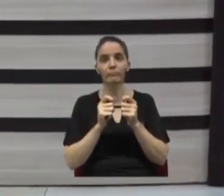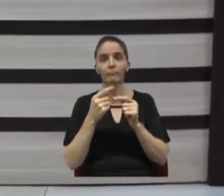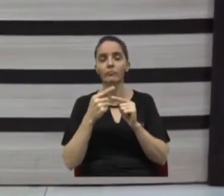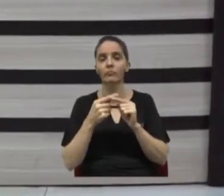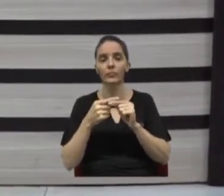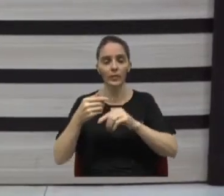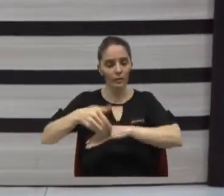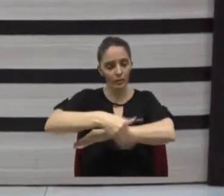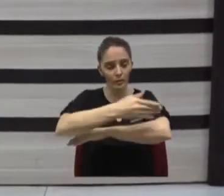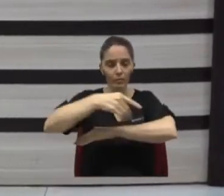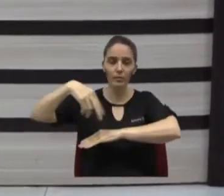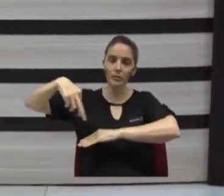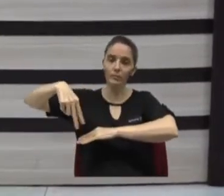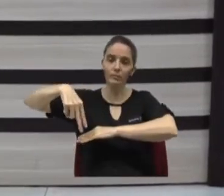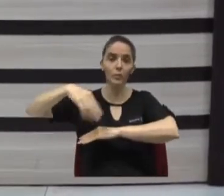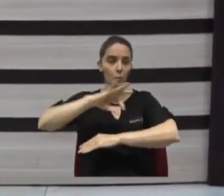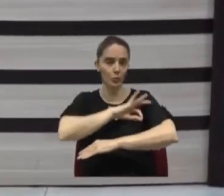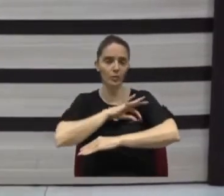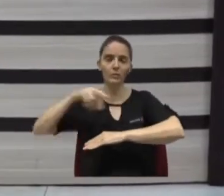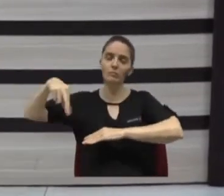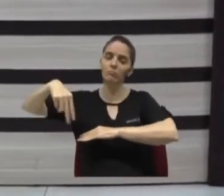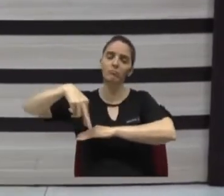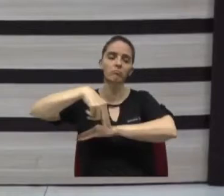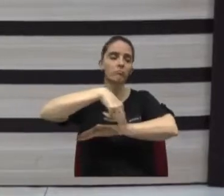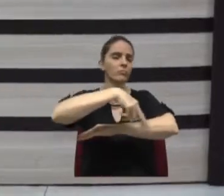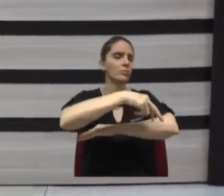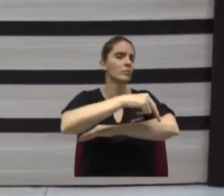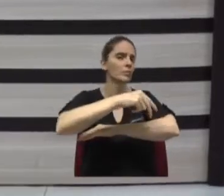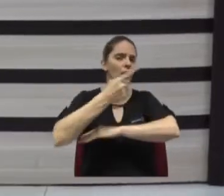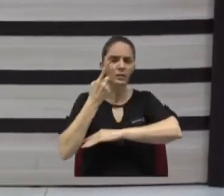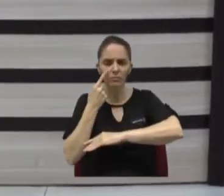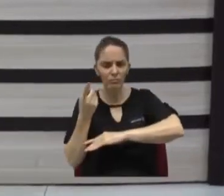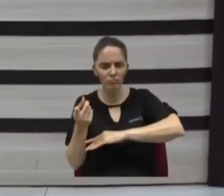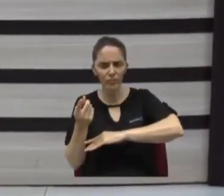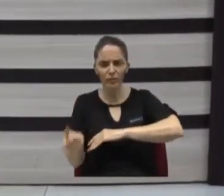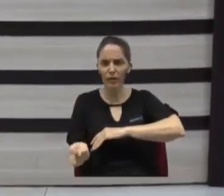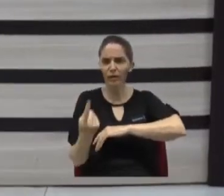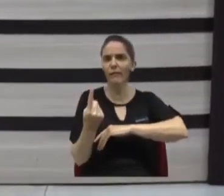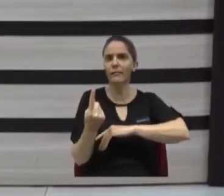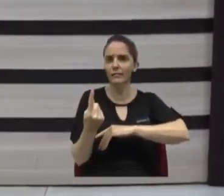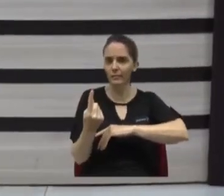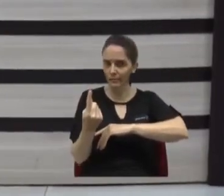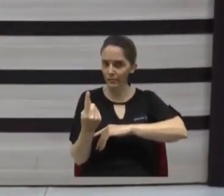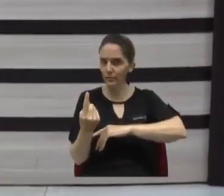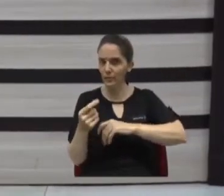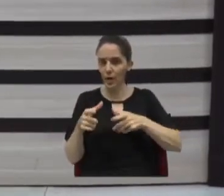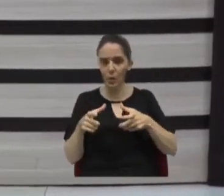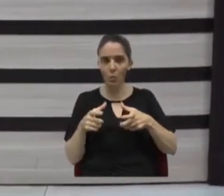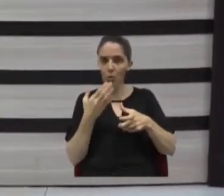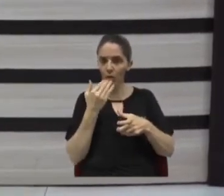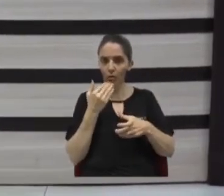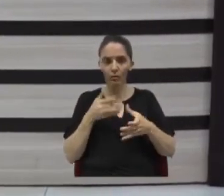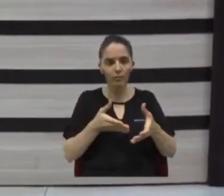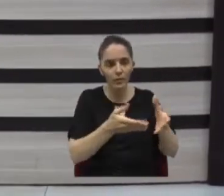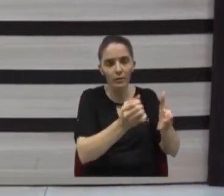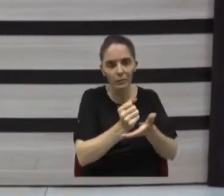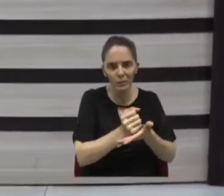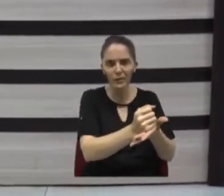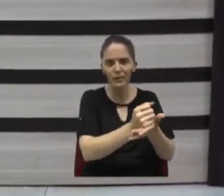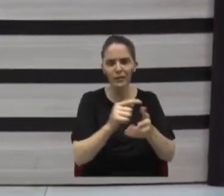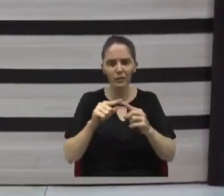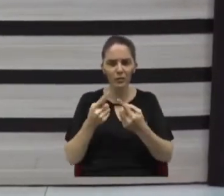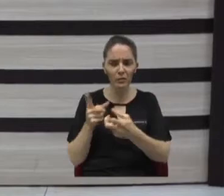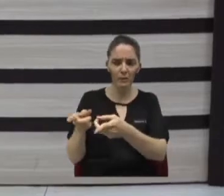até sem questão de prioridade, né? Levando marmita, ficaram atentos ao que